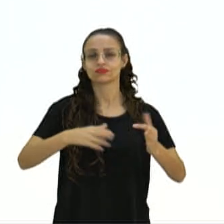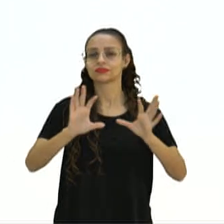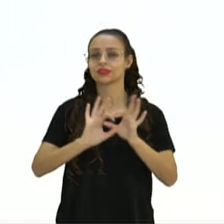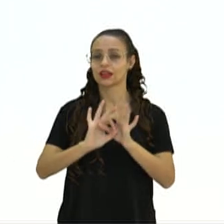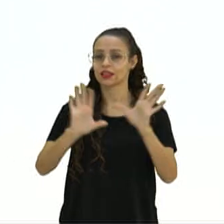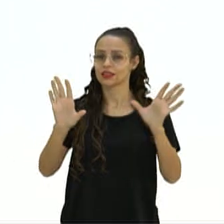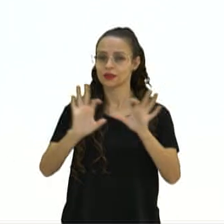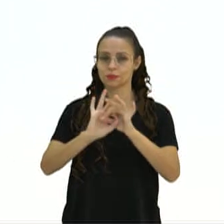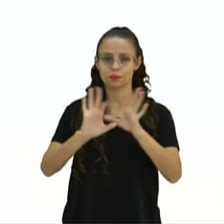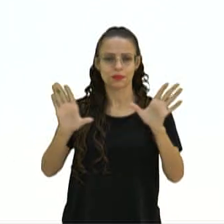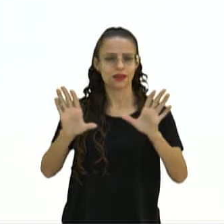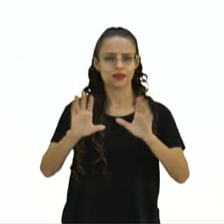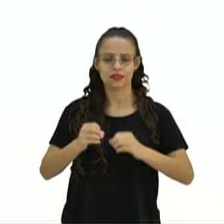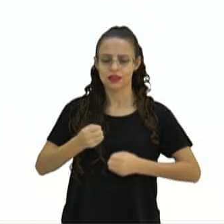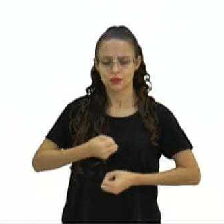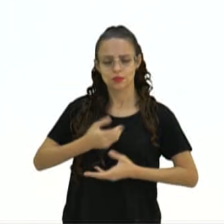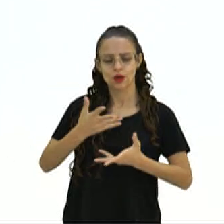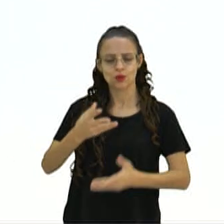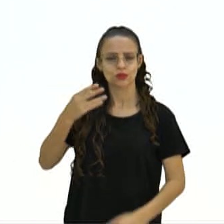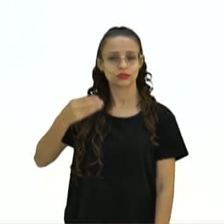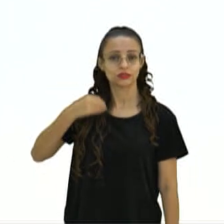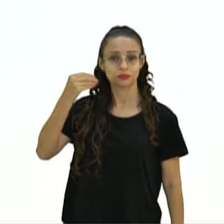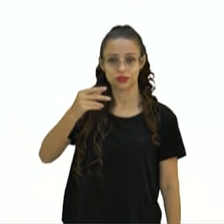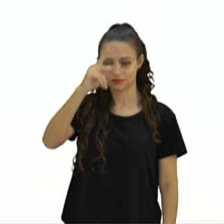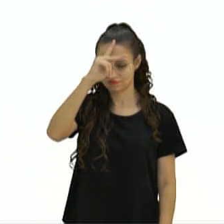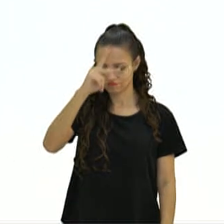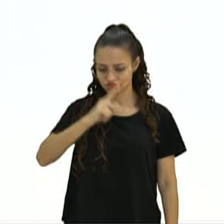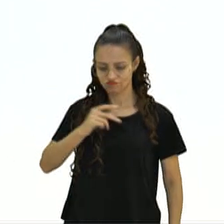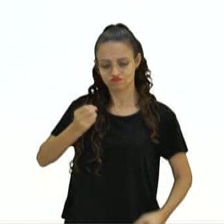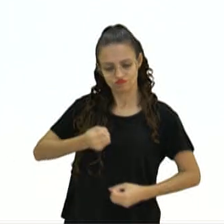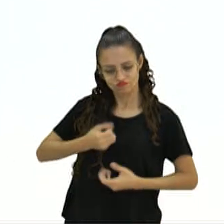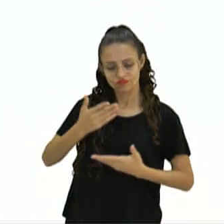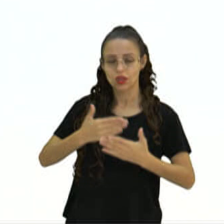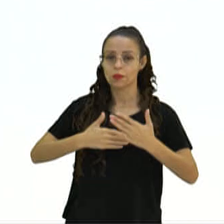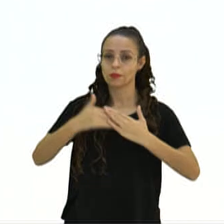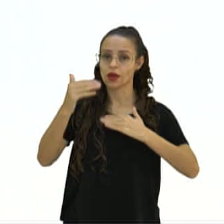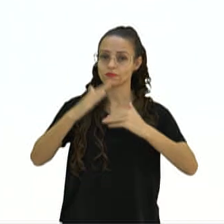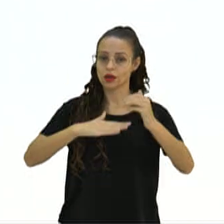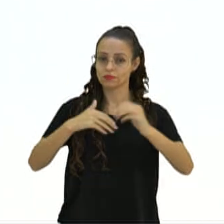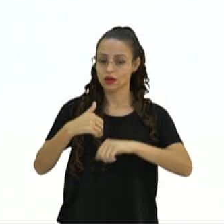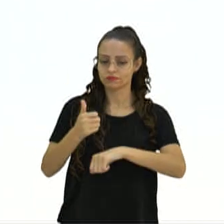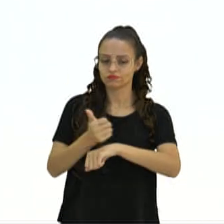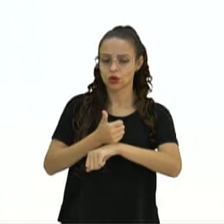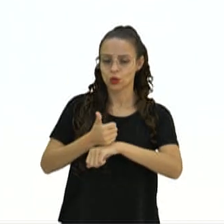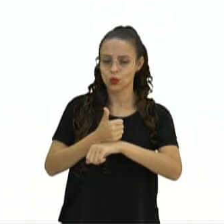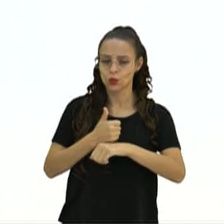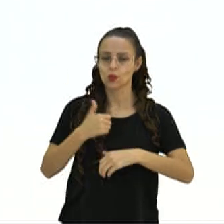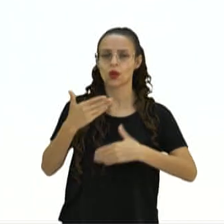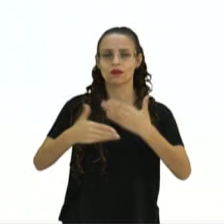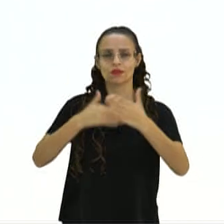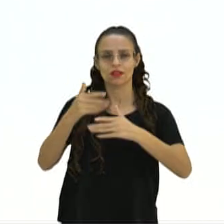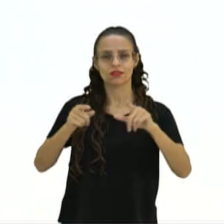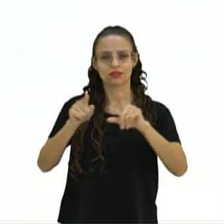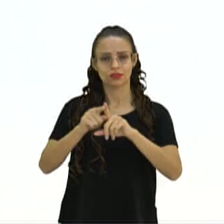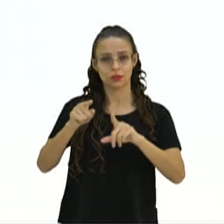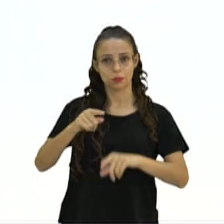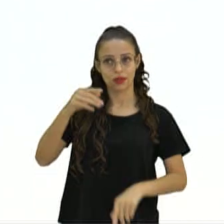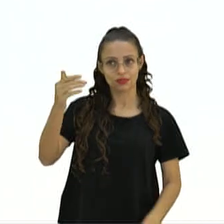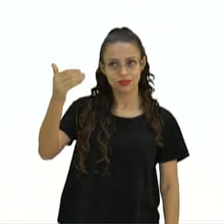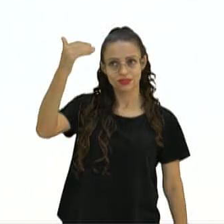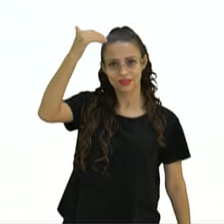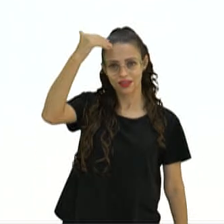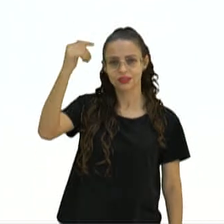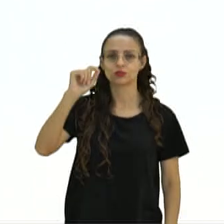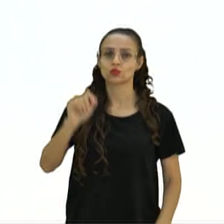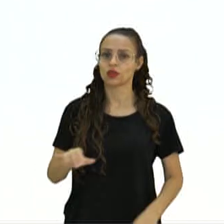liberdade necessários para a experiência pessoal, desenvolvendo habilidades e talentos. Então, aqui entra a questão do jogo, né?